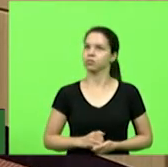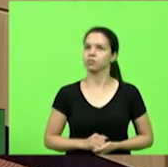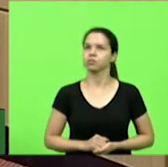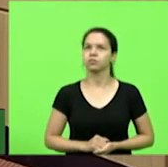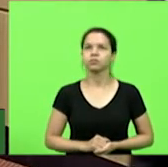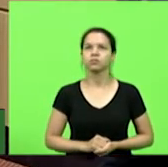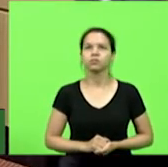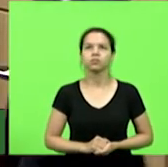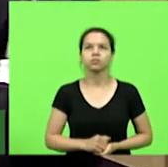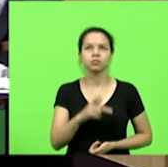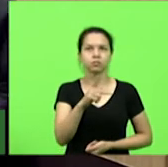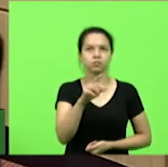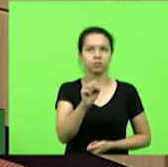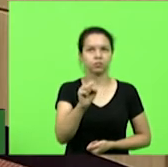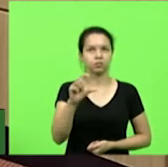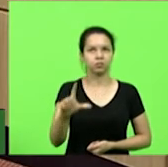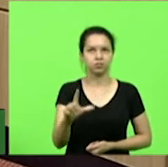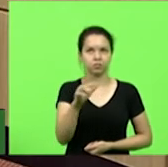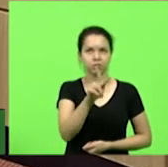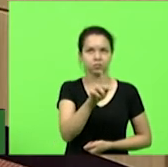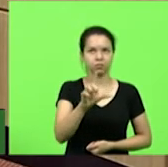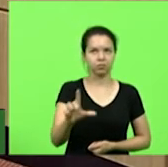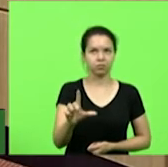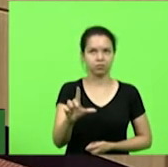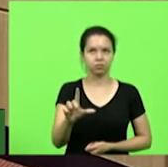Bloco PSL-PL.